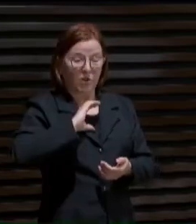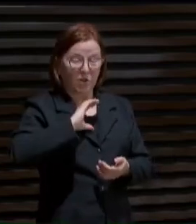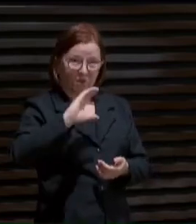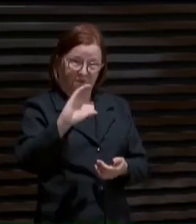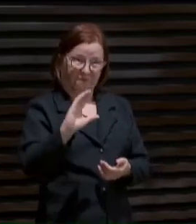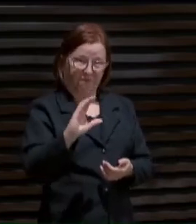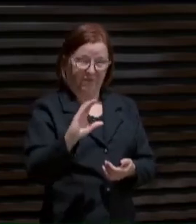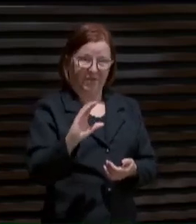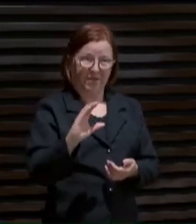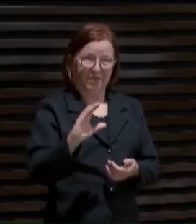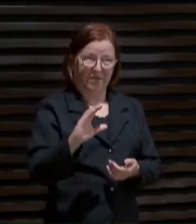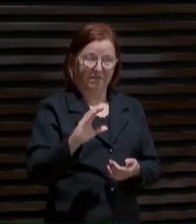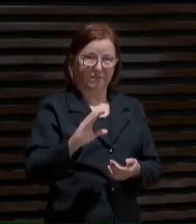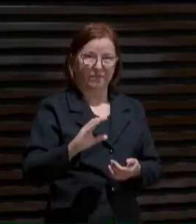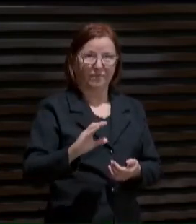destruído